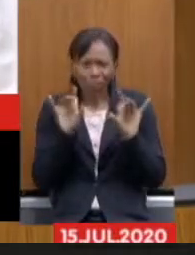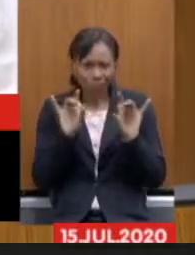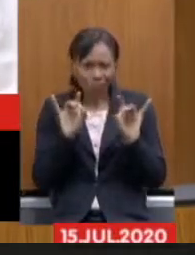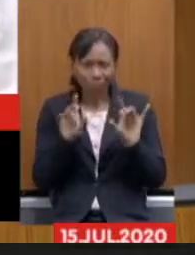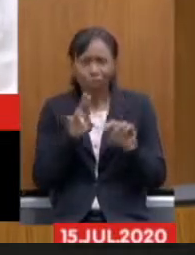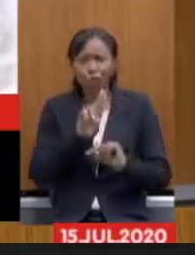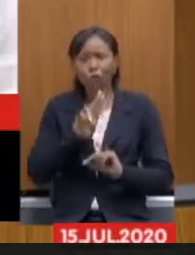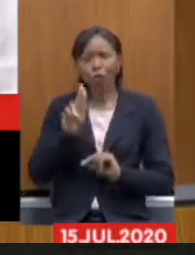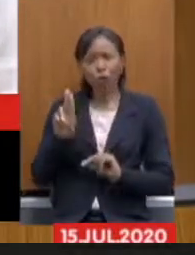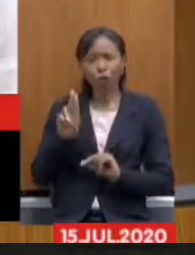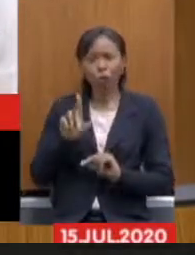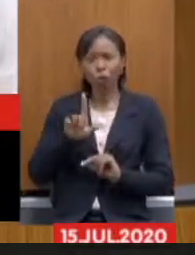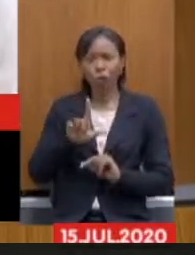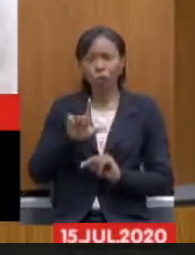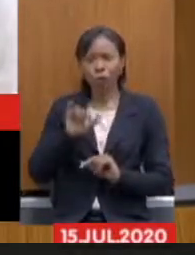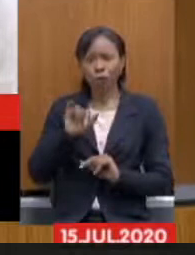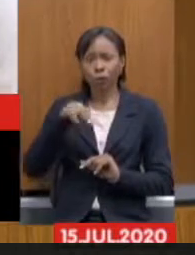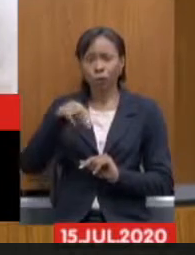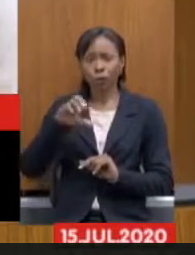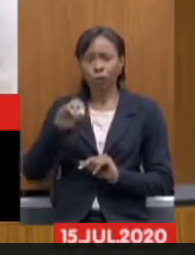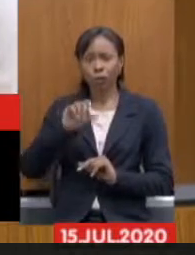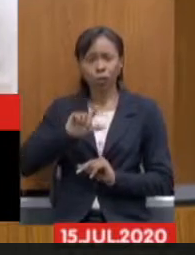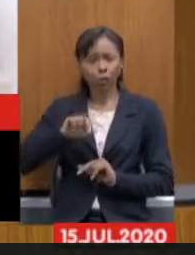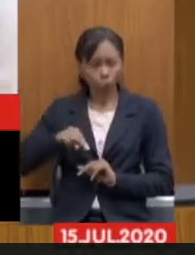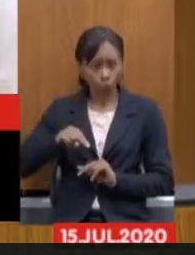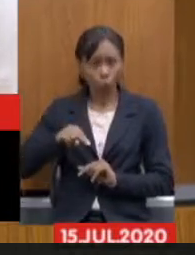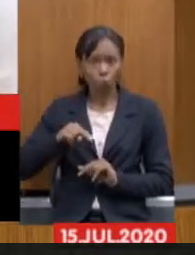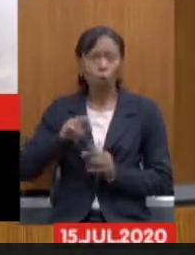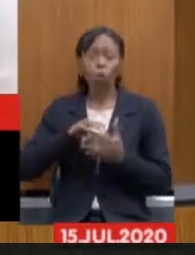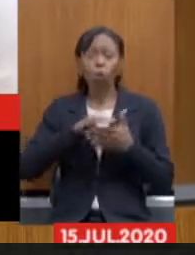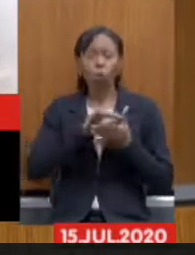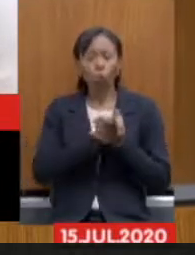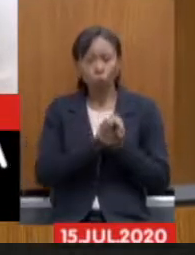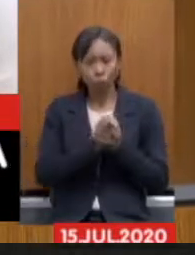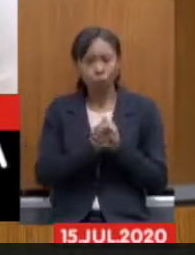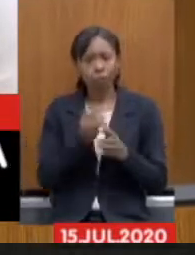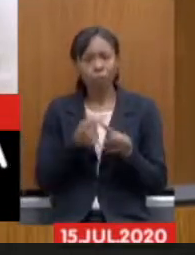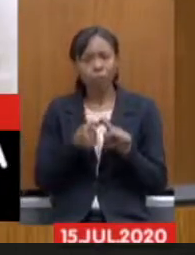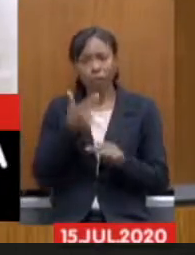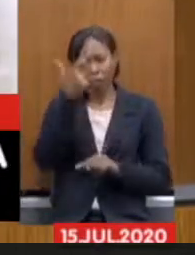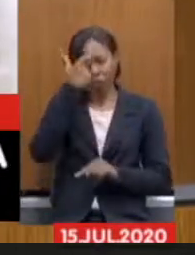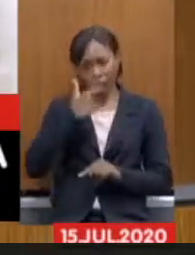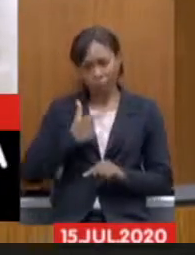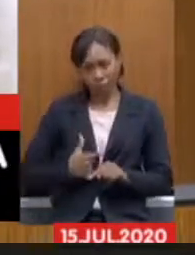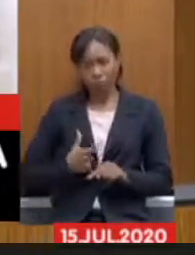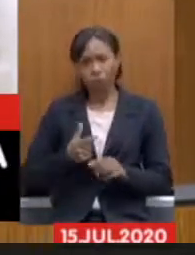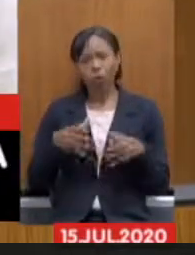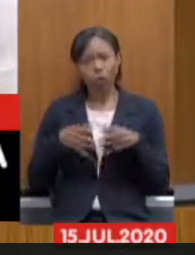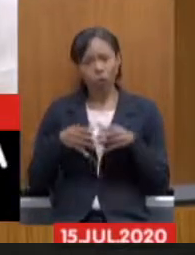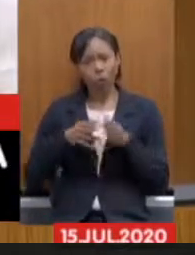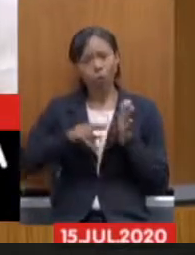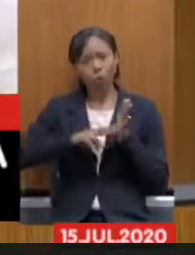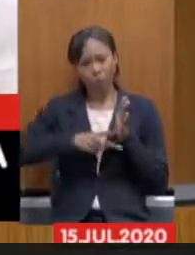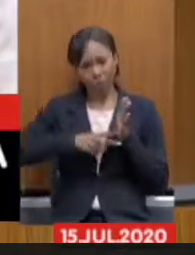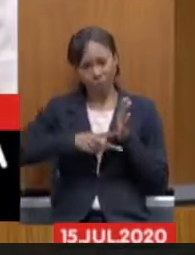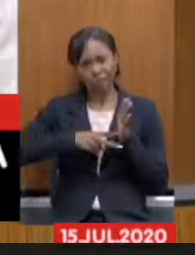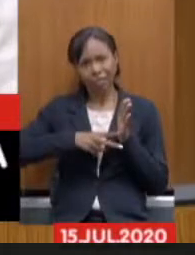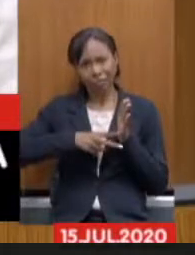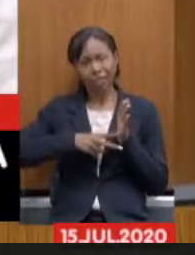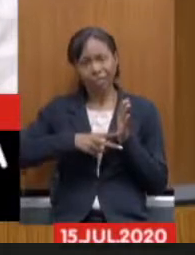nome do olimpo esse comprimento comprimento considerando que eu sou do sou sindicalizado